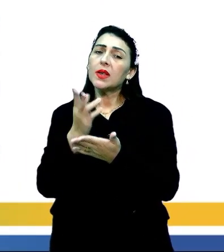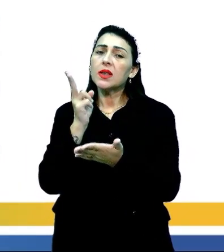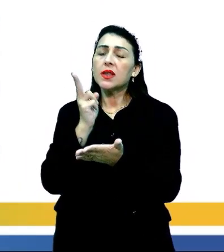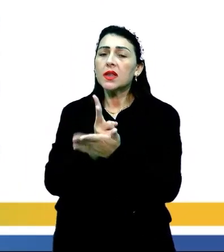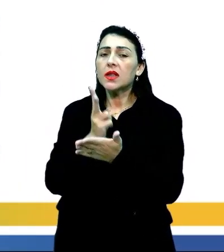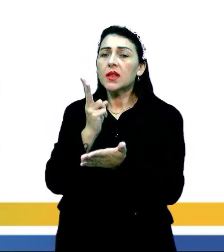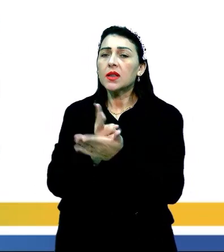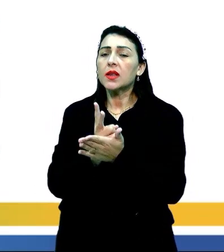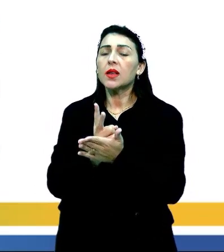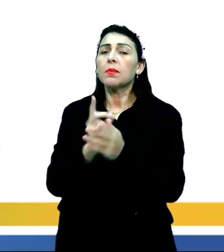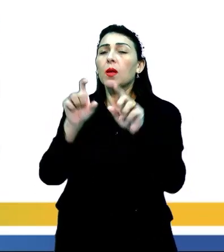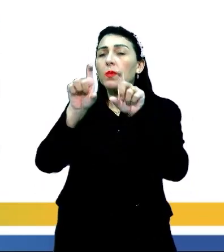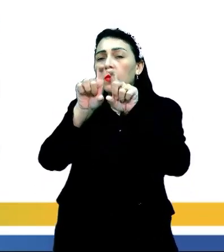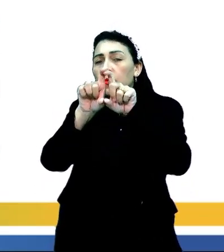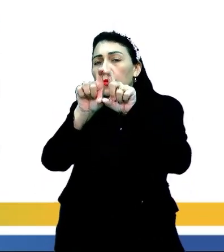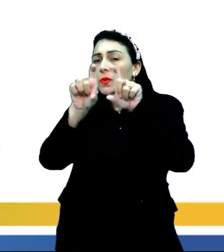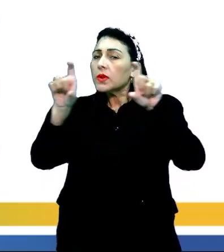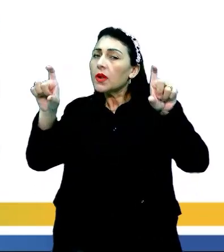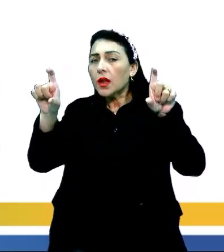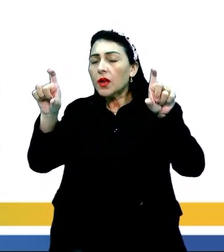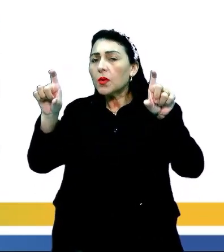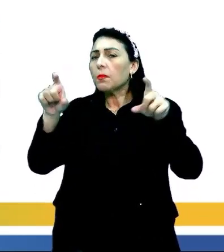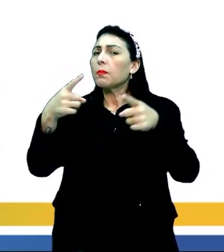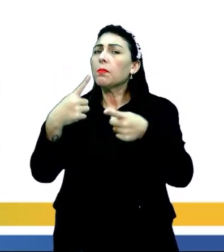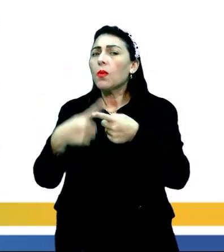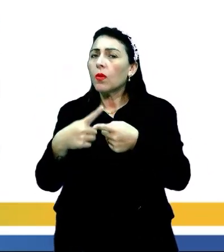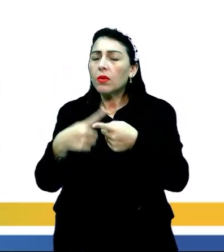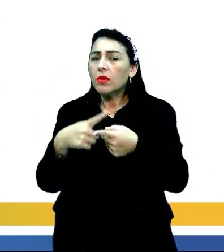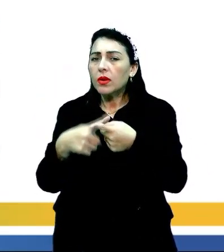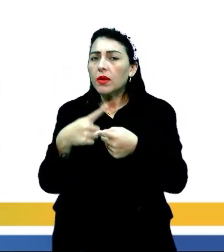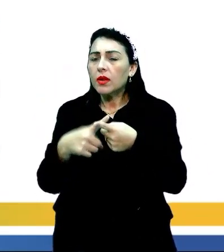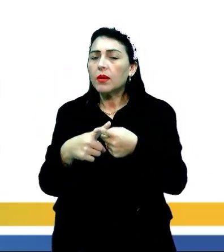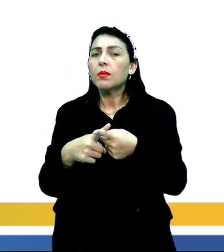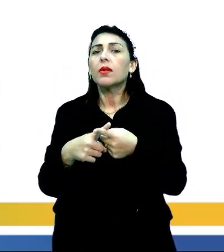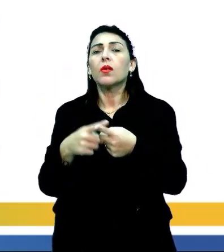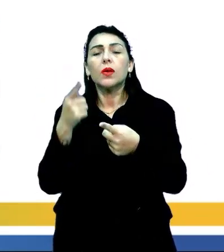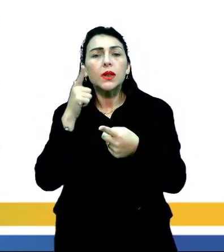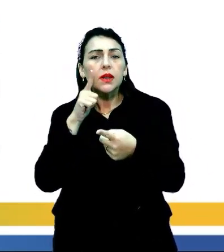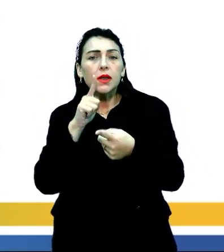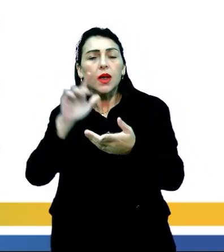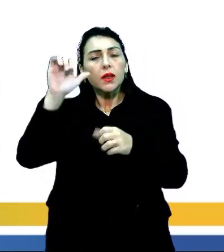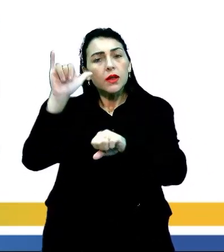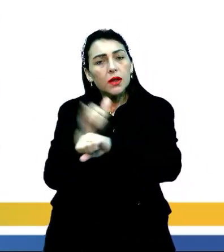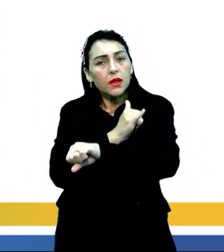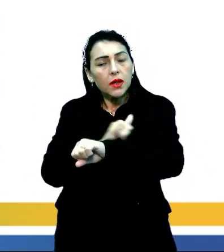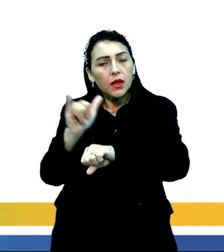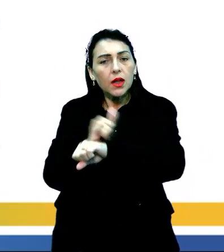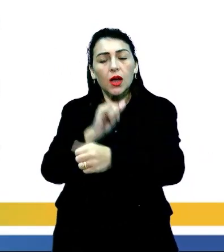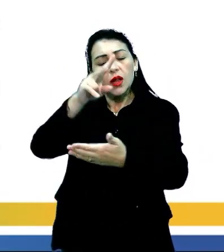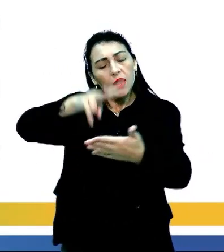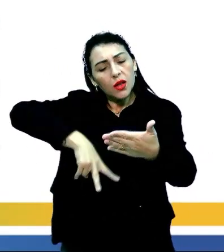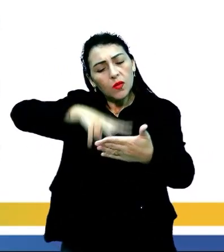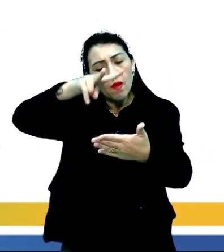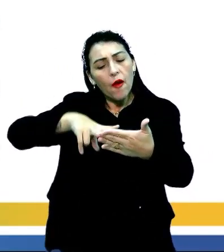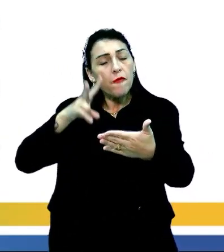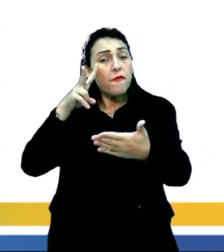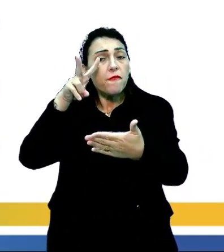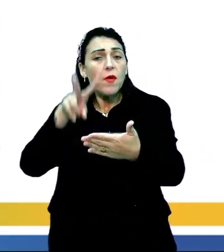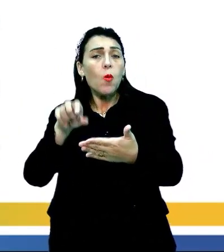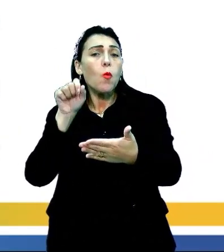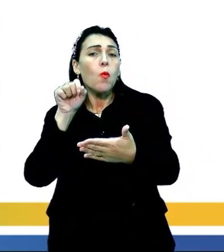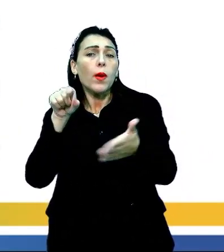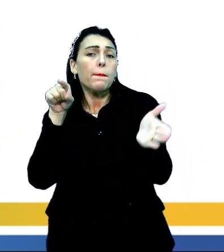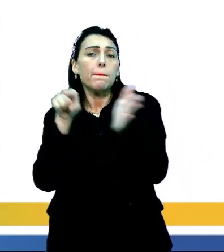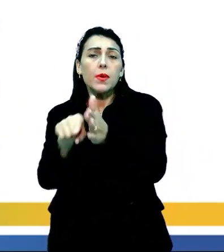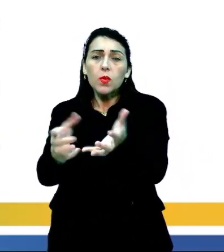pelo enunciado né porque Para justamente né aplicar aquelas estratégias de leitura e pra gente ver que que a questão quer